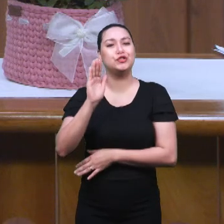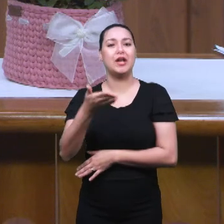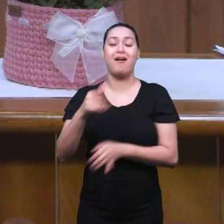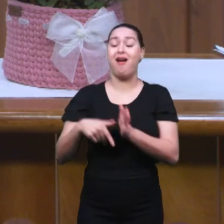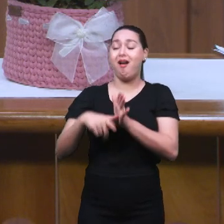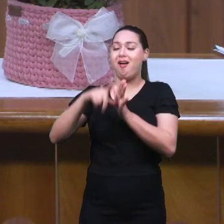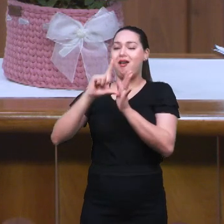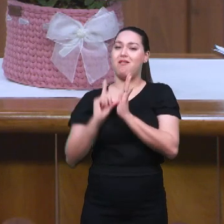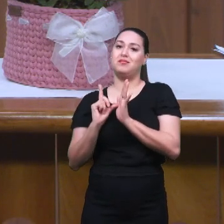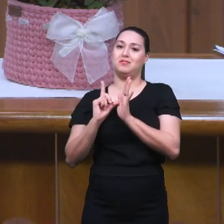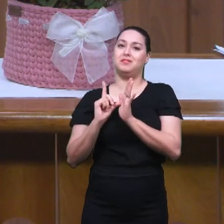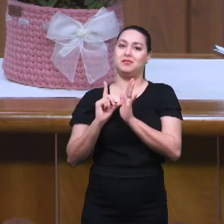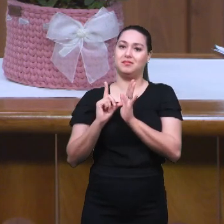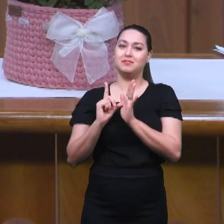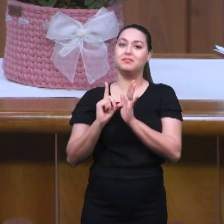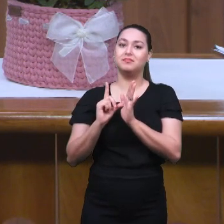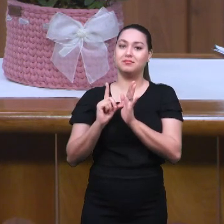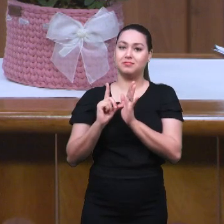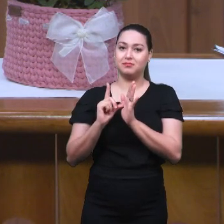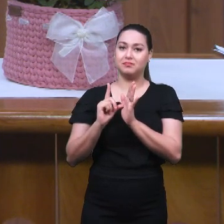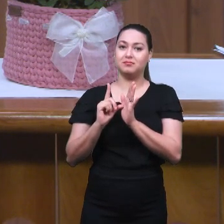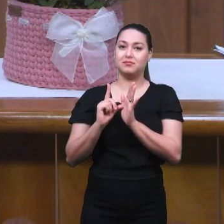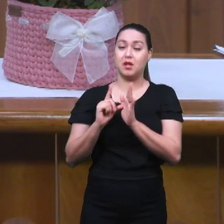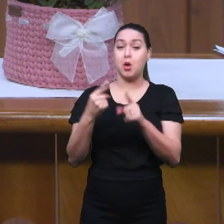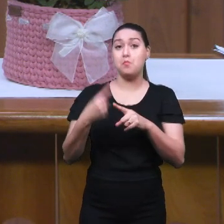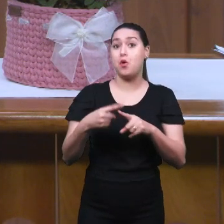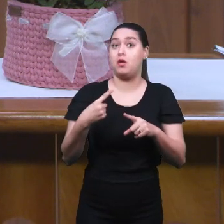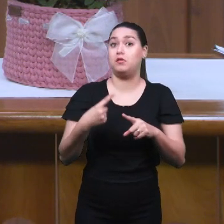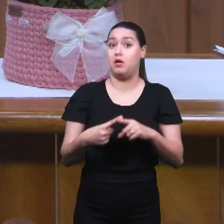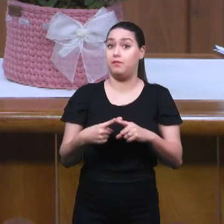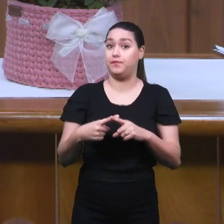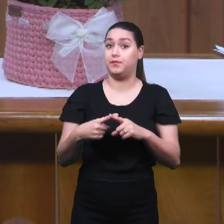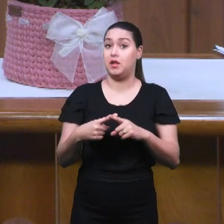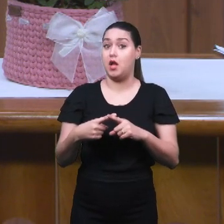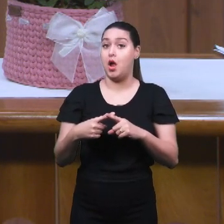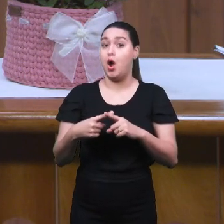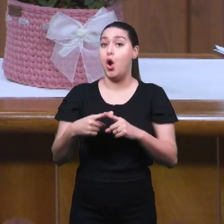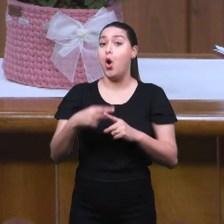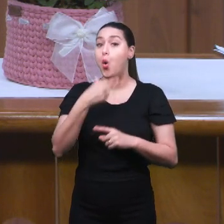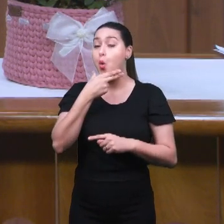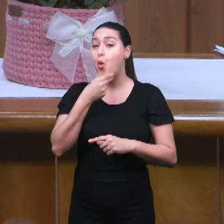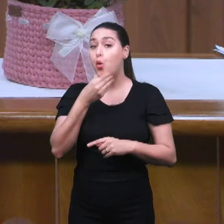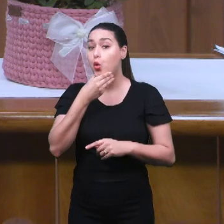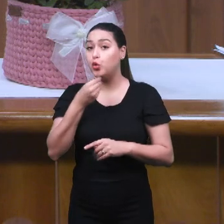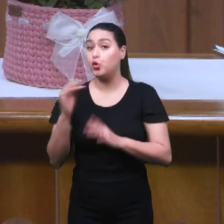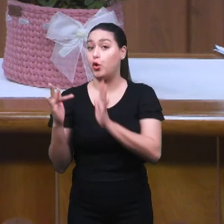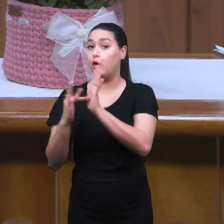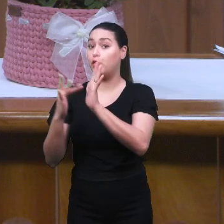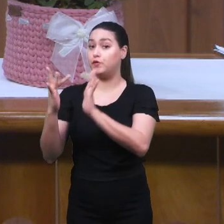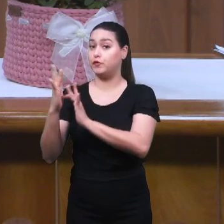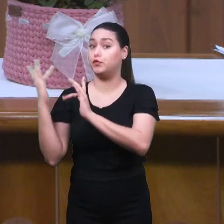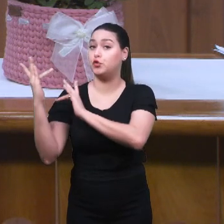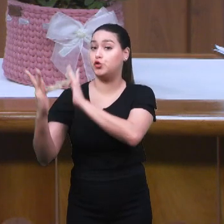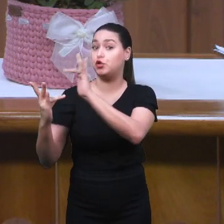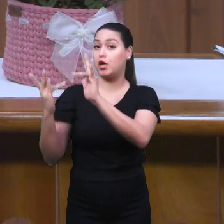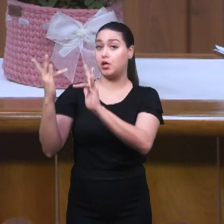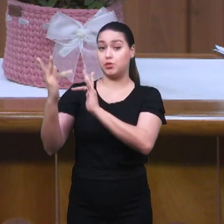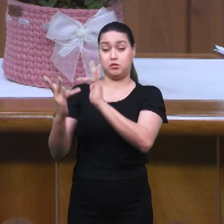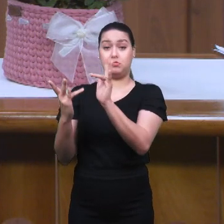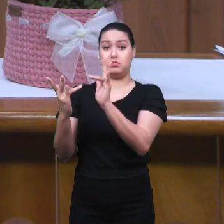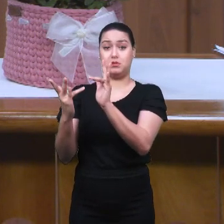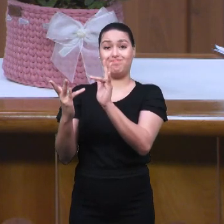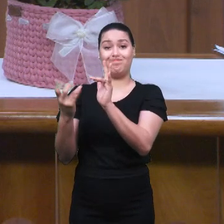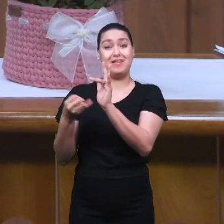Porque senão o noivo, que é o Senhor Jesus, não vai ser